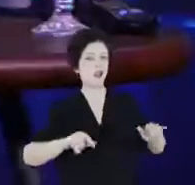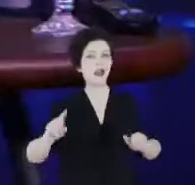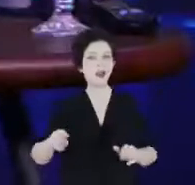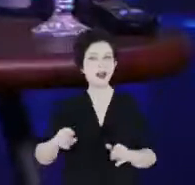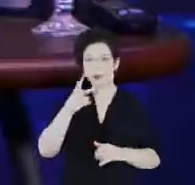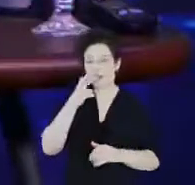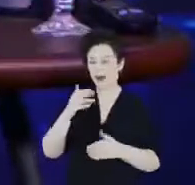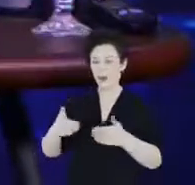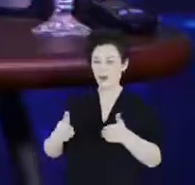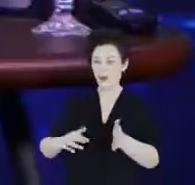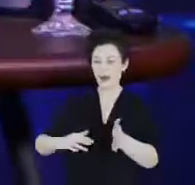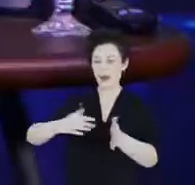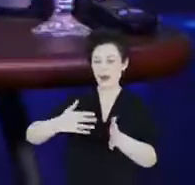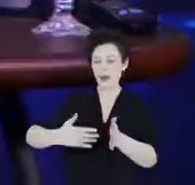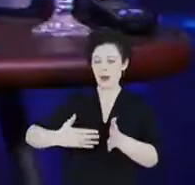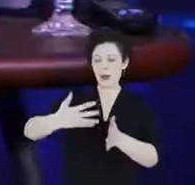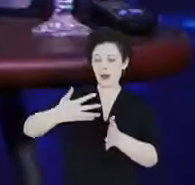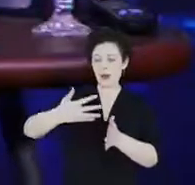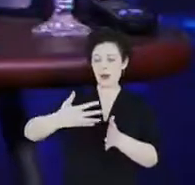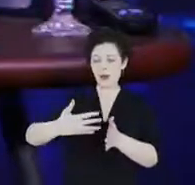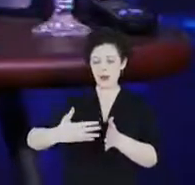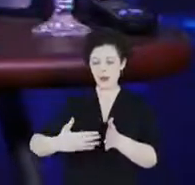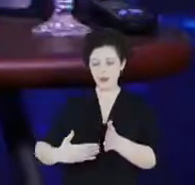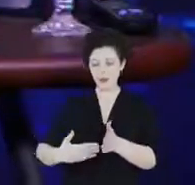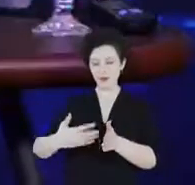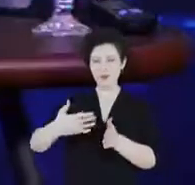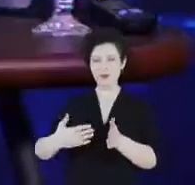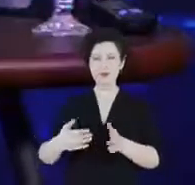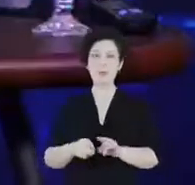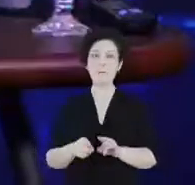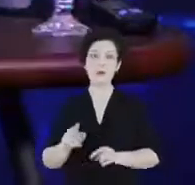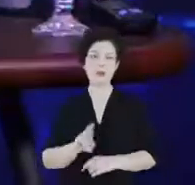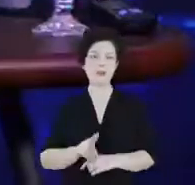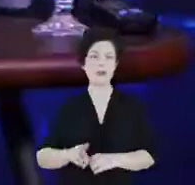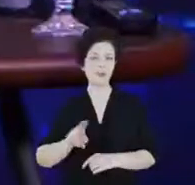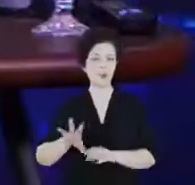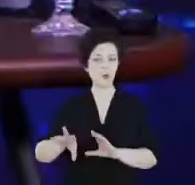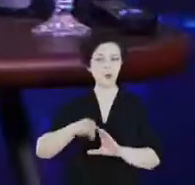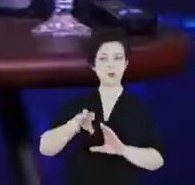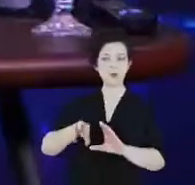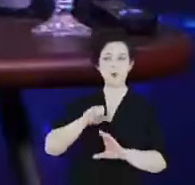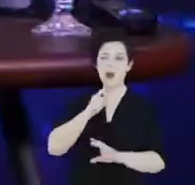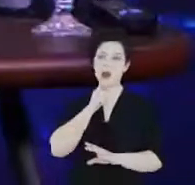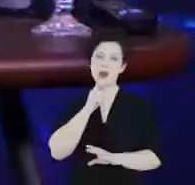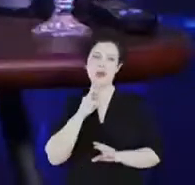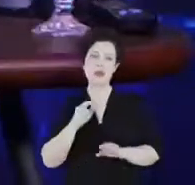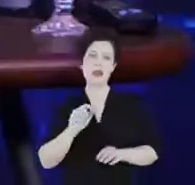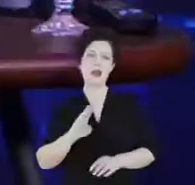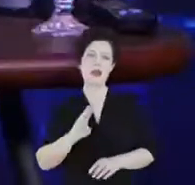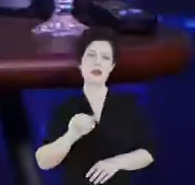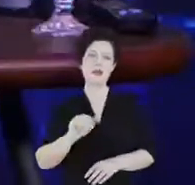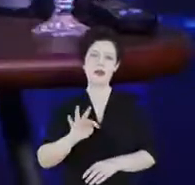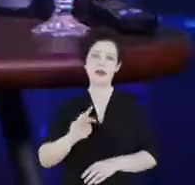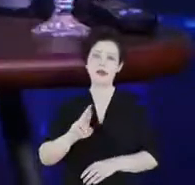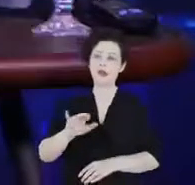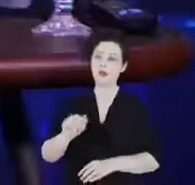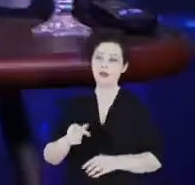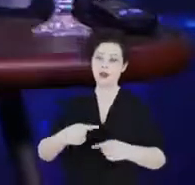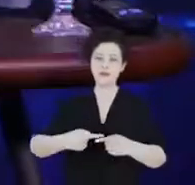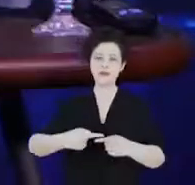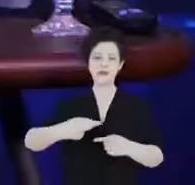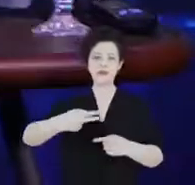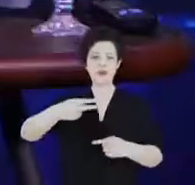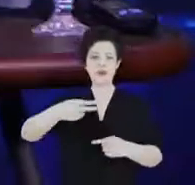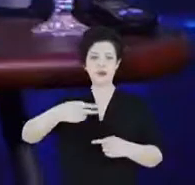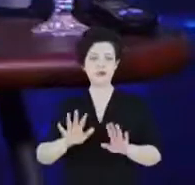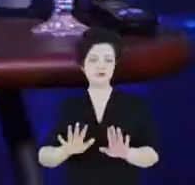do sistema, mas a gente não está usando ainda sob a forma de bateria, sob a forma de requisito sistêmico, e talvez